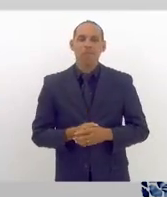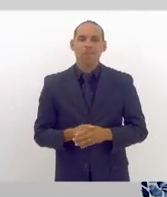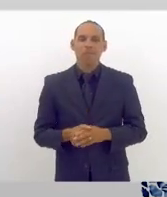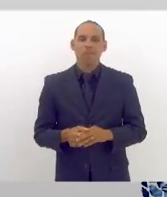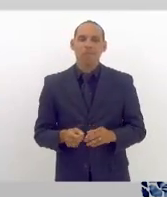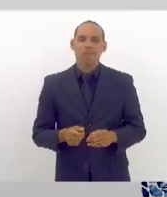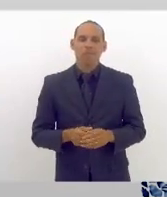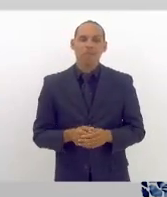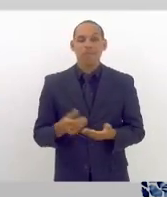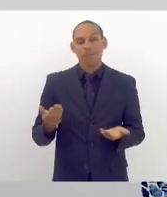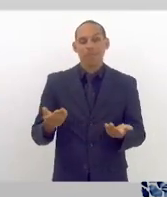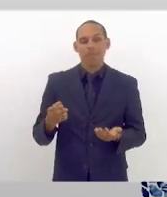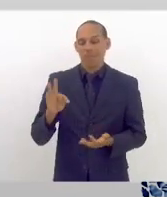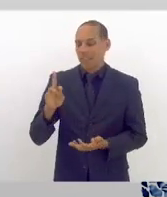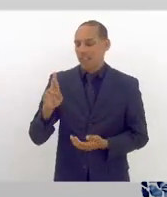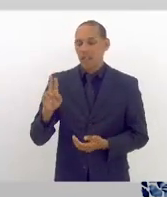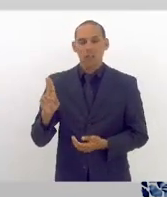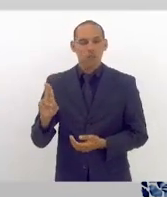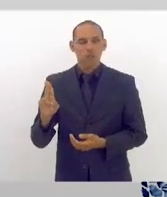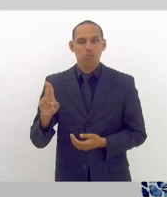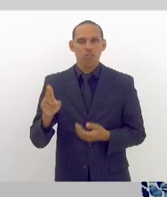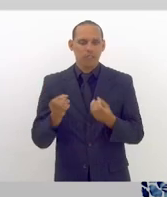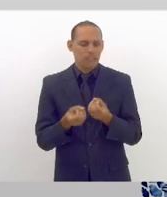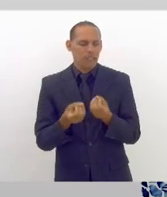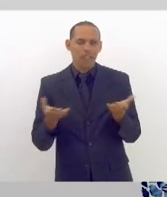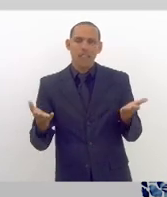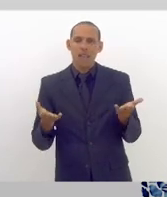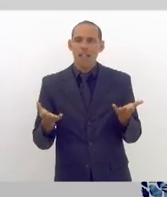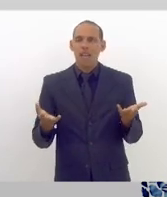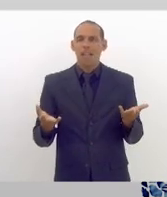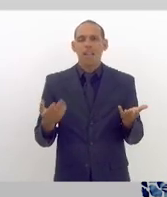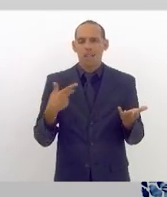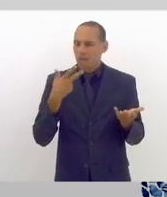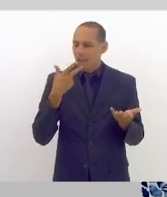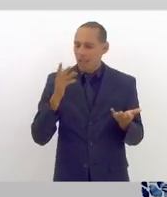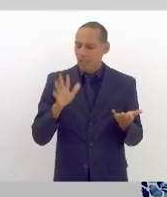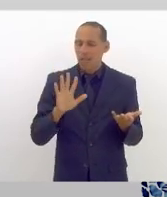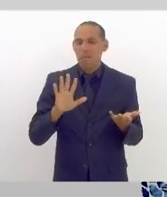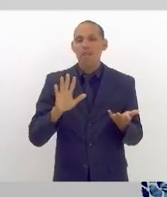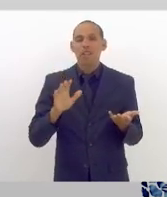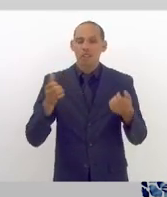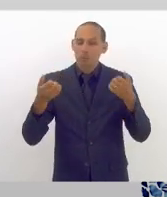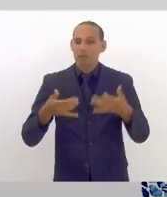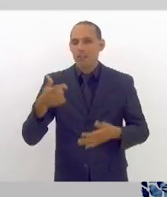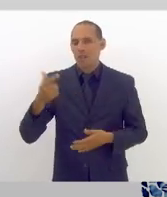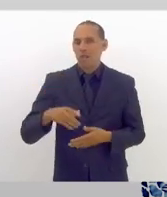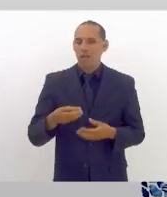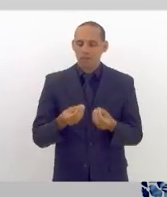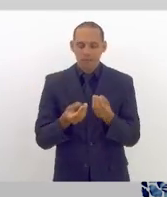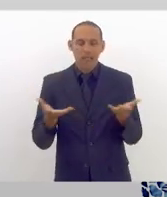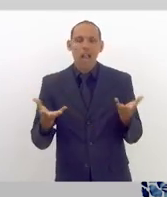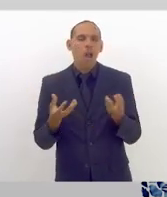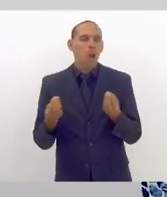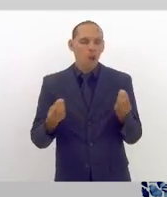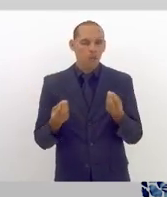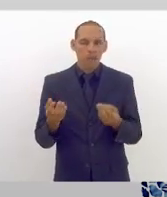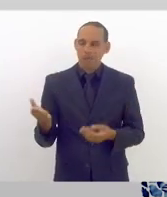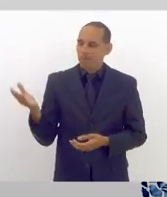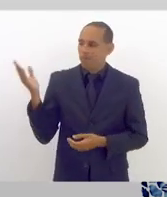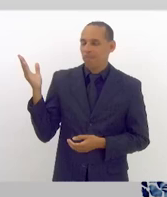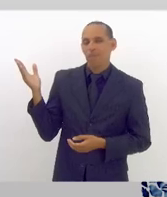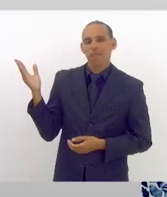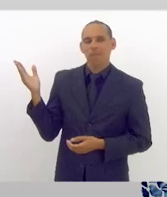as tabelas de recursos de uso serão disponibilizadas eu já disse isso mas eu vou enfatizar mais uma vez da seguinte forma pode seguir